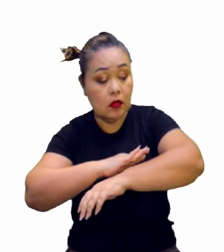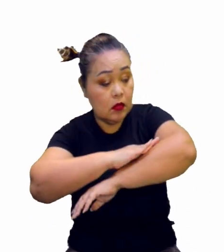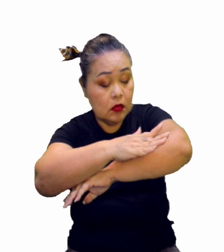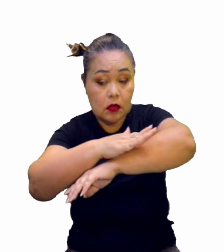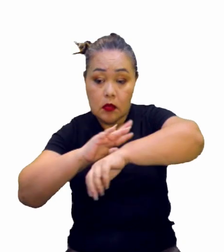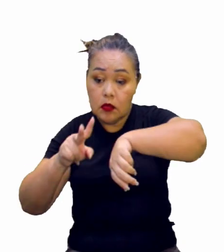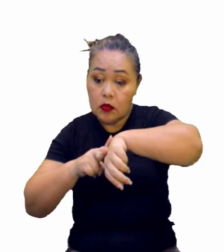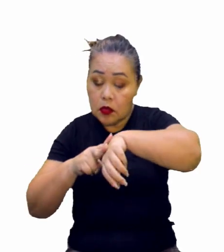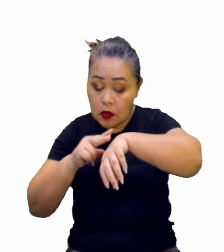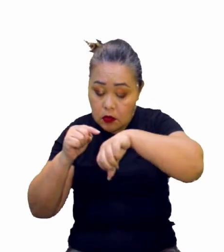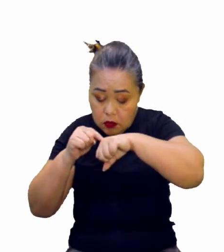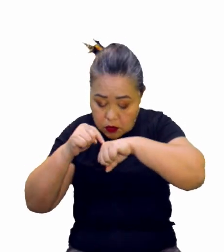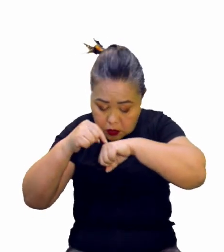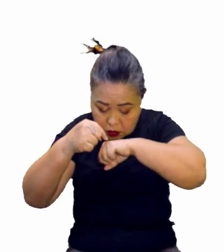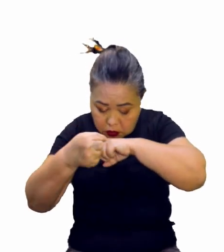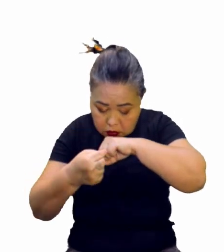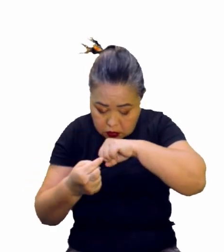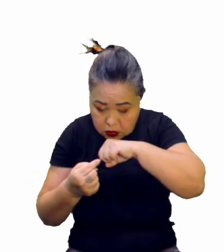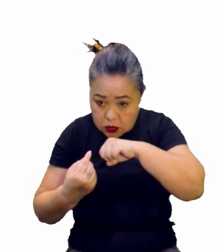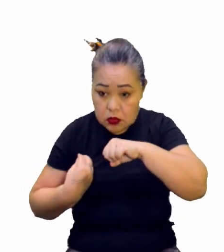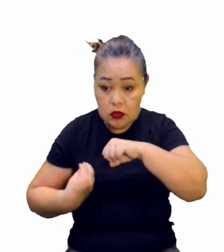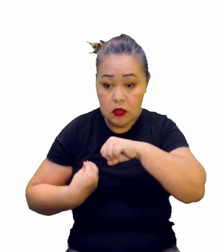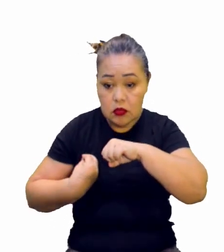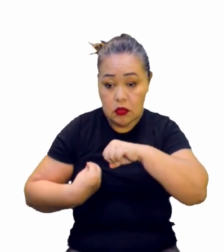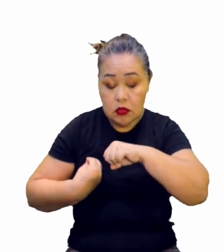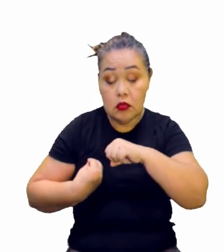e micro-organismo. E tem também o